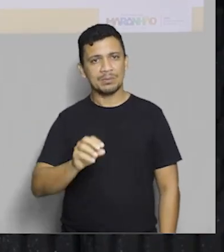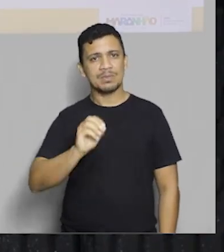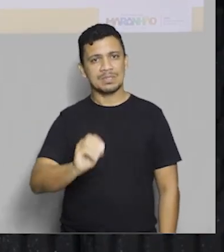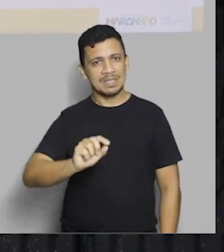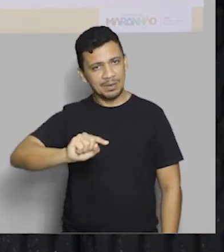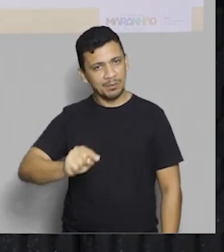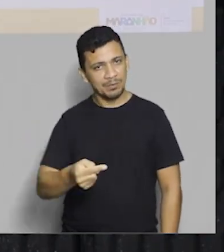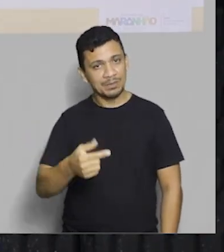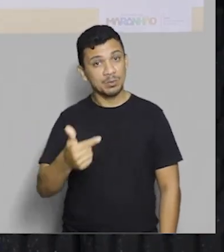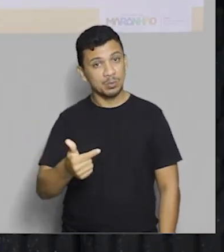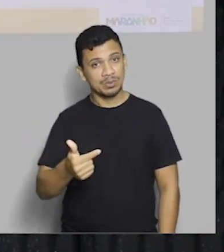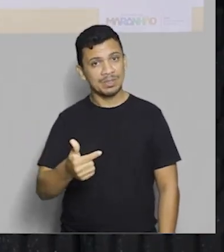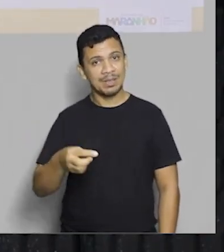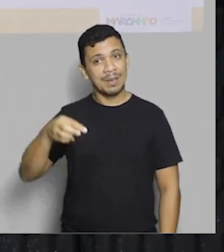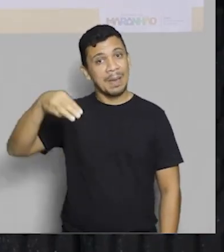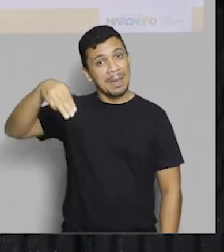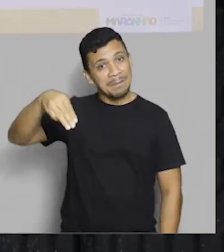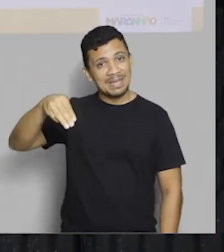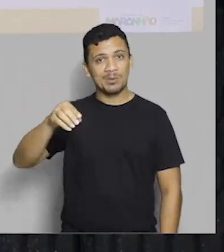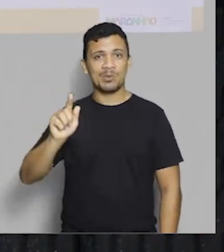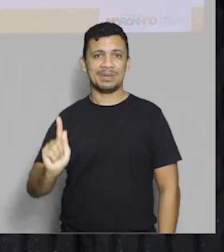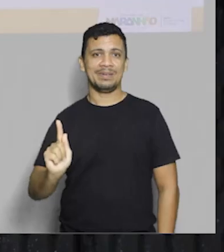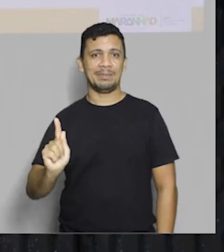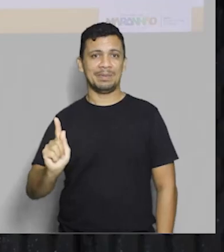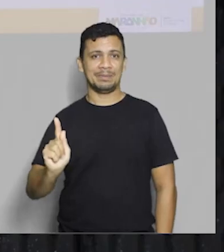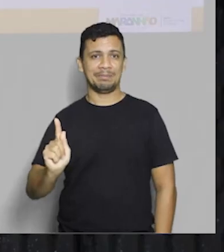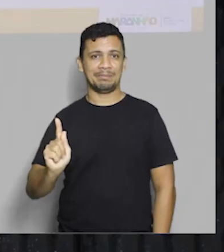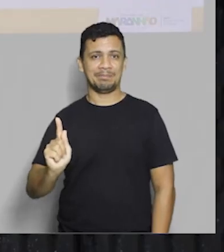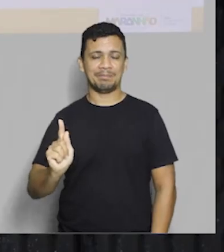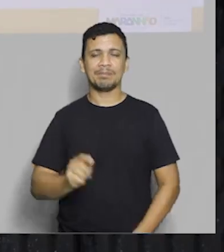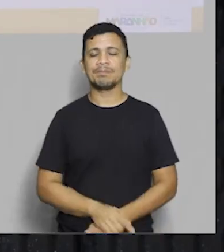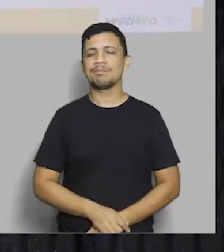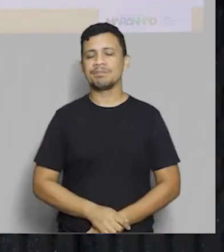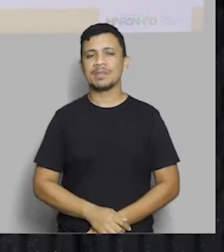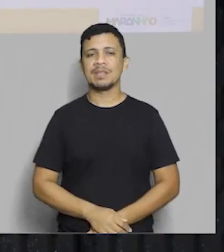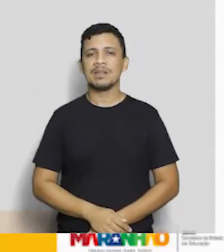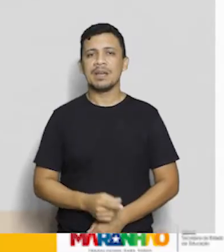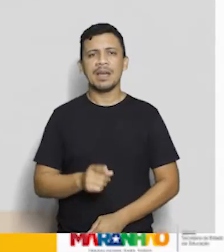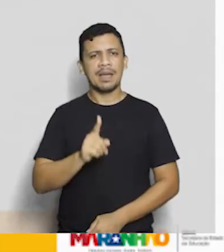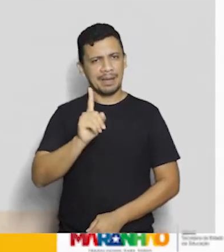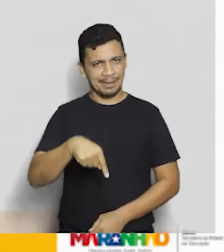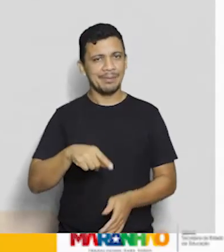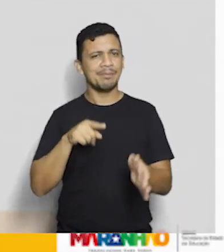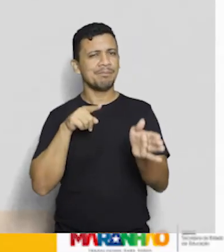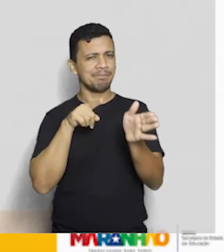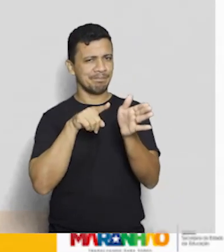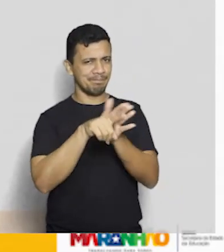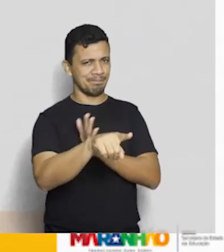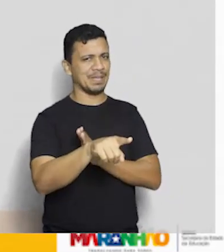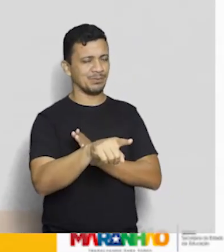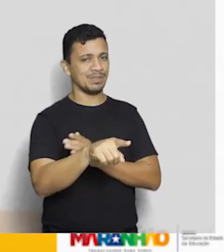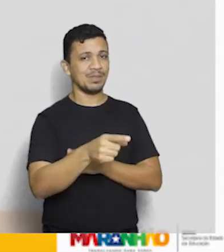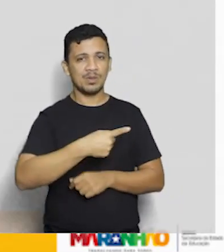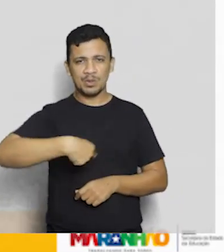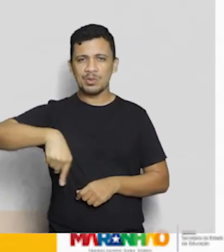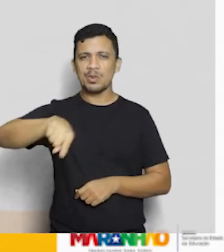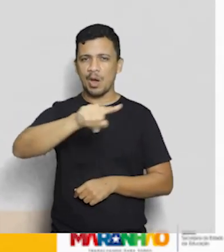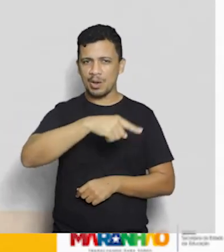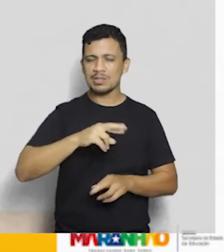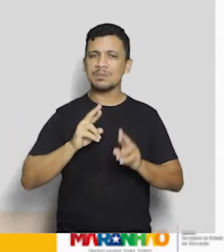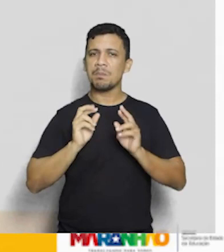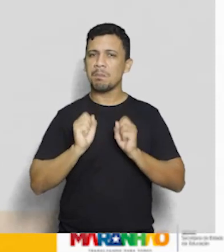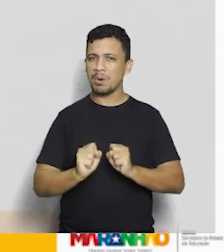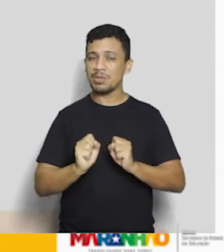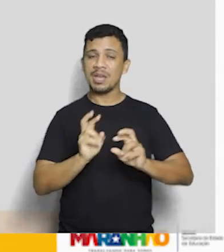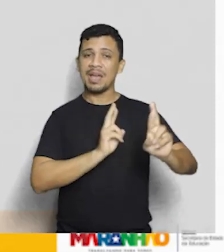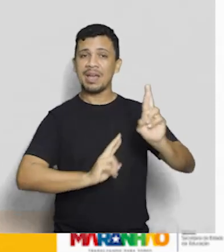0,2 micrograma. Turminha, é uma questão que a gente pode relacionar